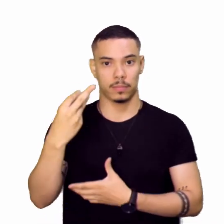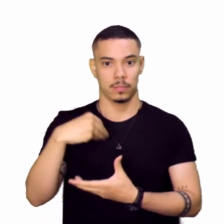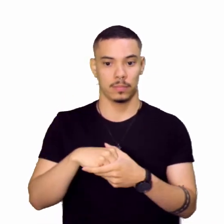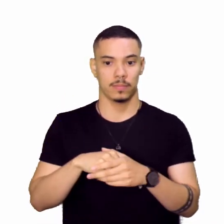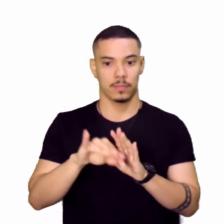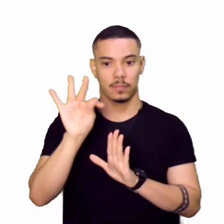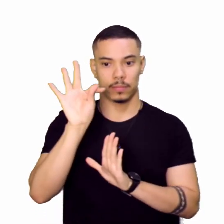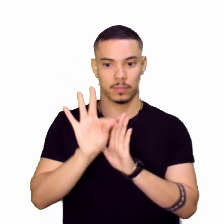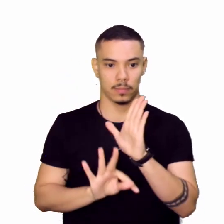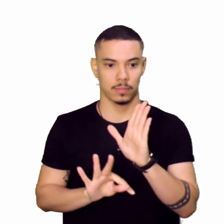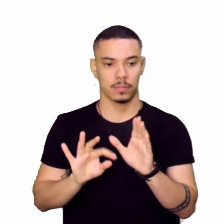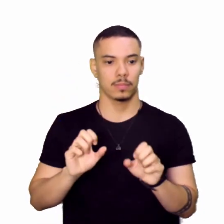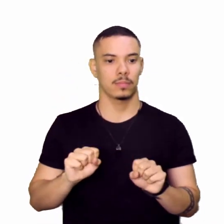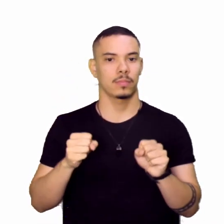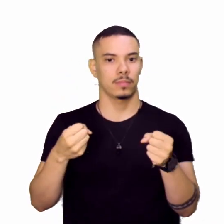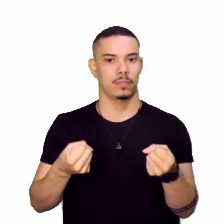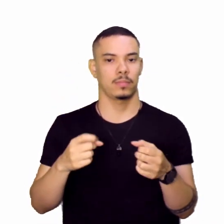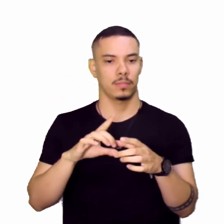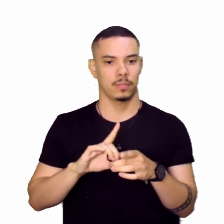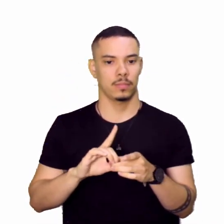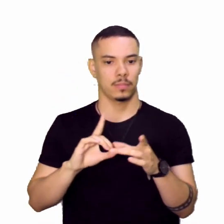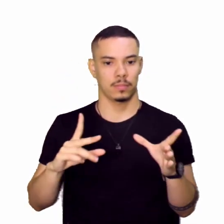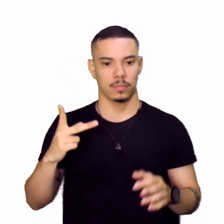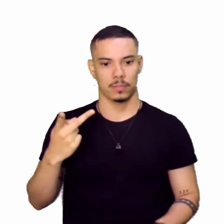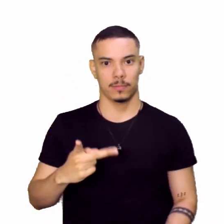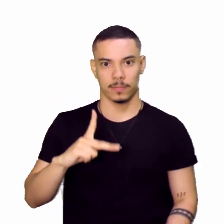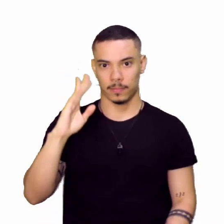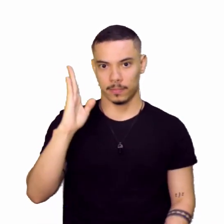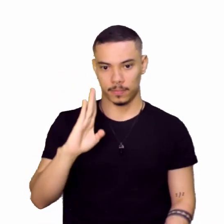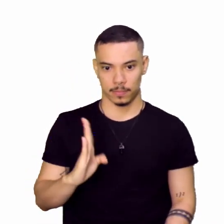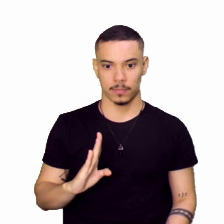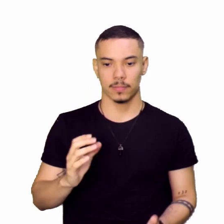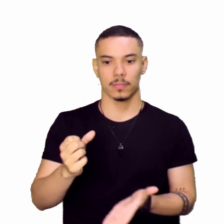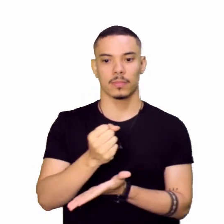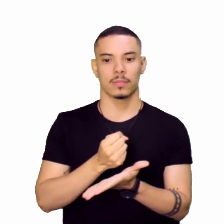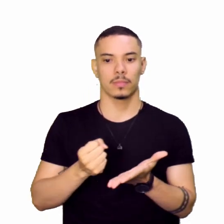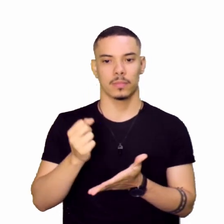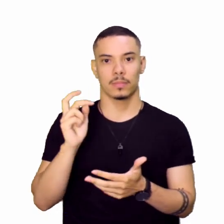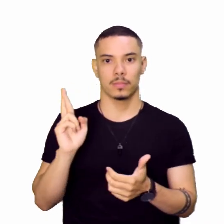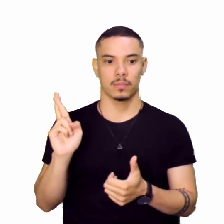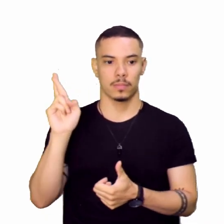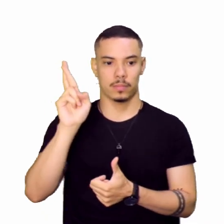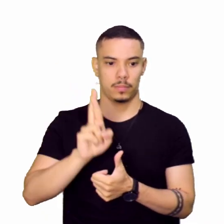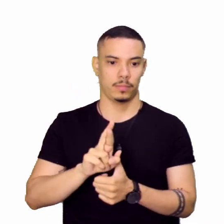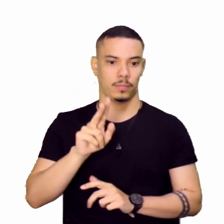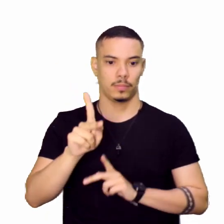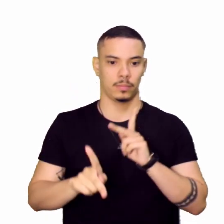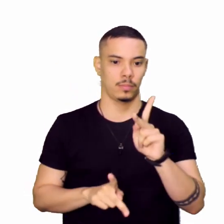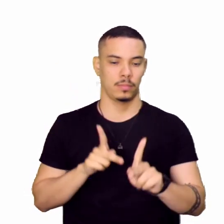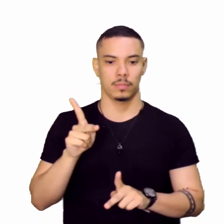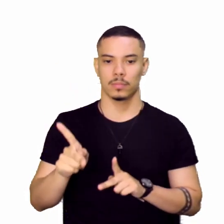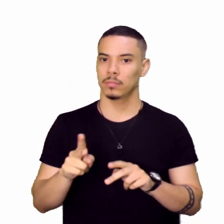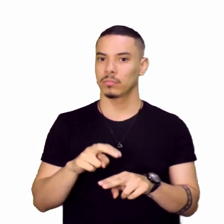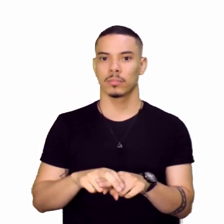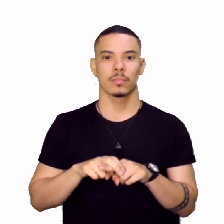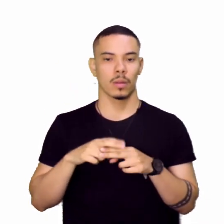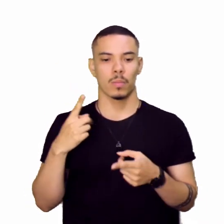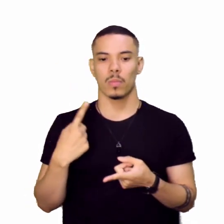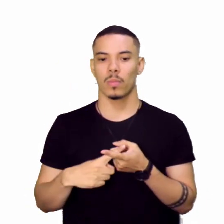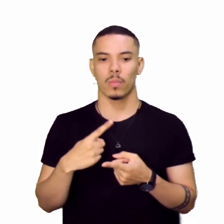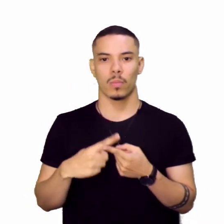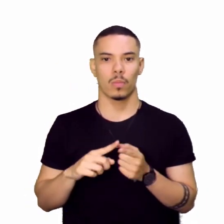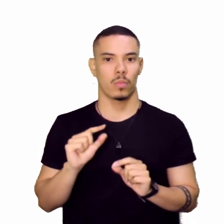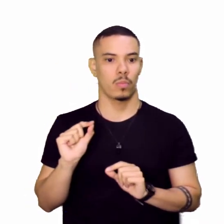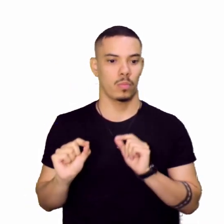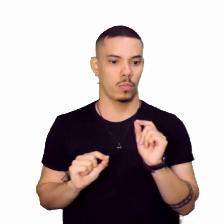no texto a consolidação da democracia no Brasil baseia-se na representação Popular por meio dos e